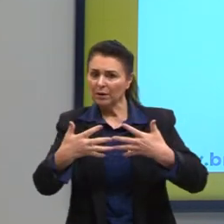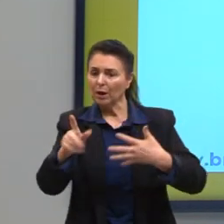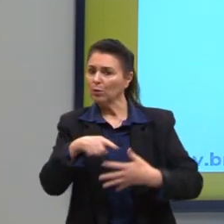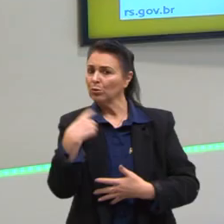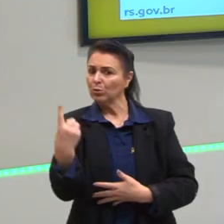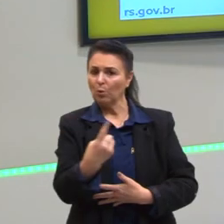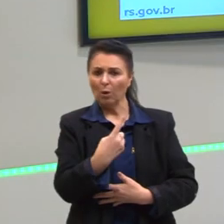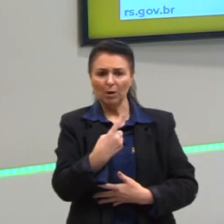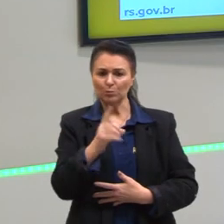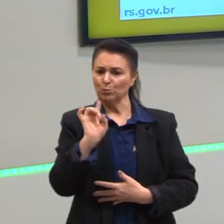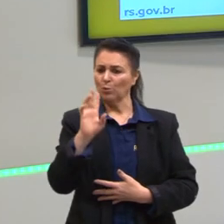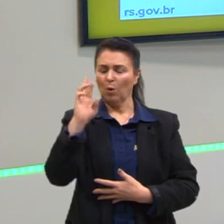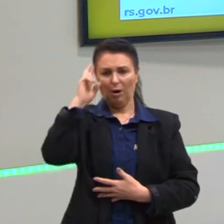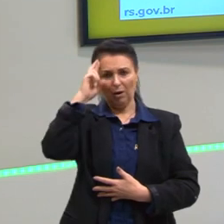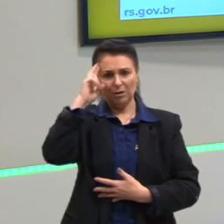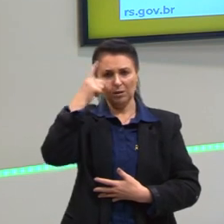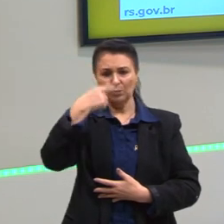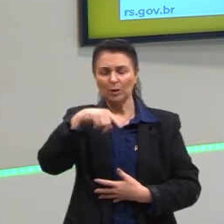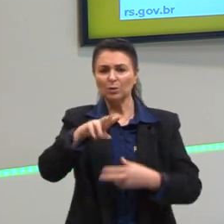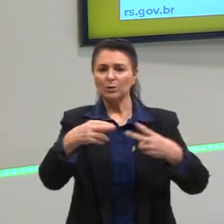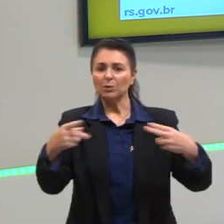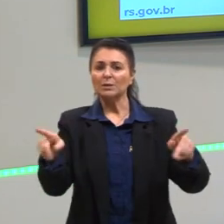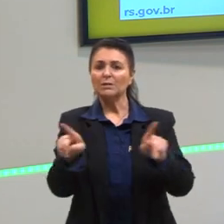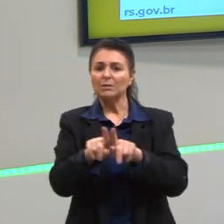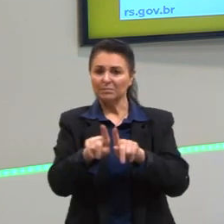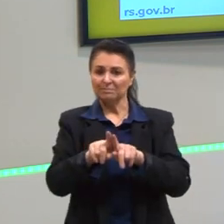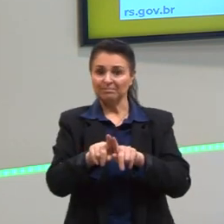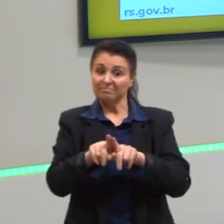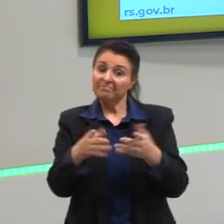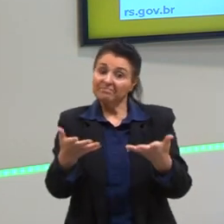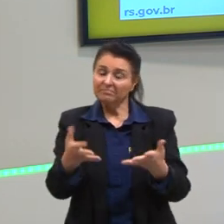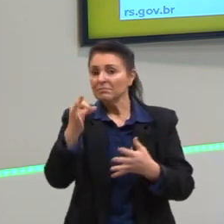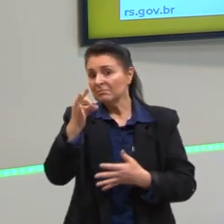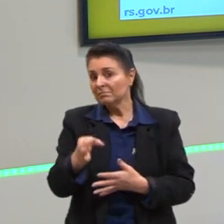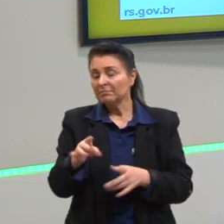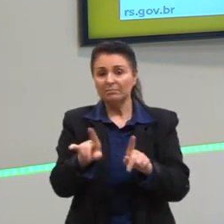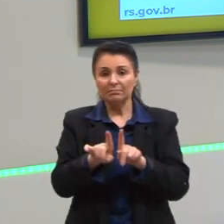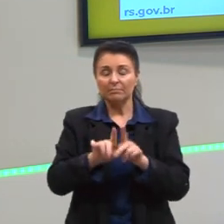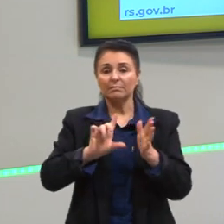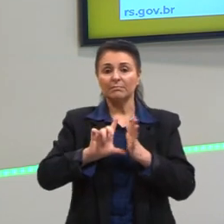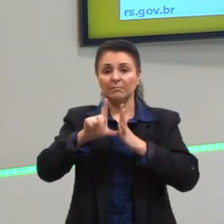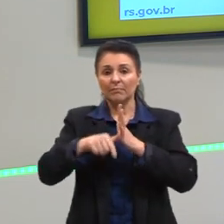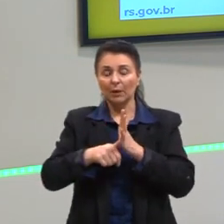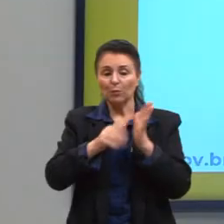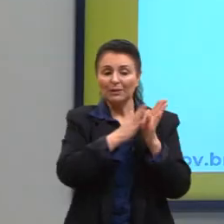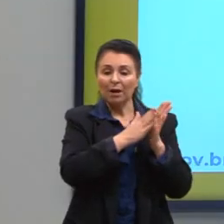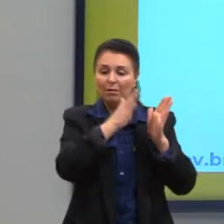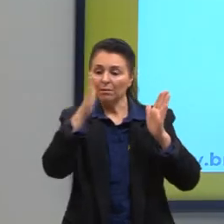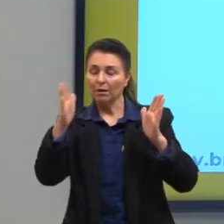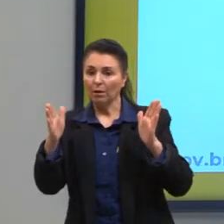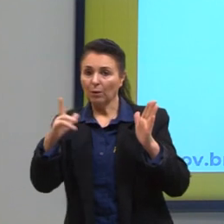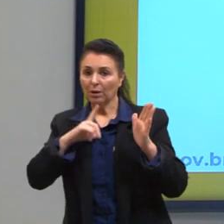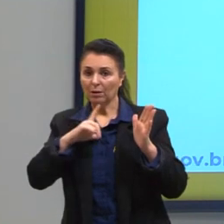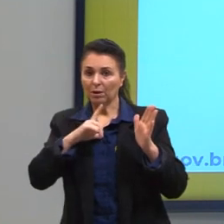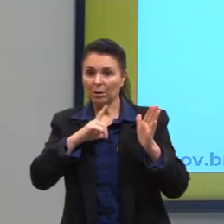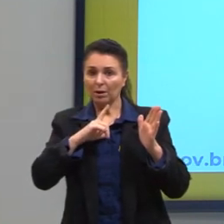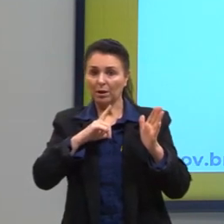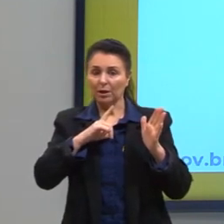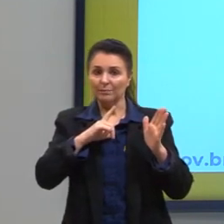tem outros elementos que nos constitui eu acho que a razão Também nada depois da sequência ver esse camarada aqui que eu